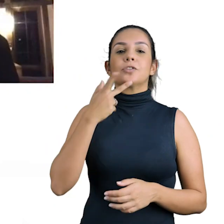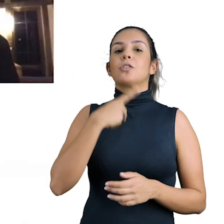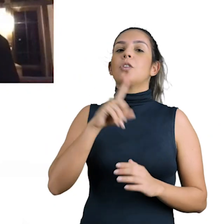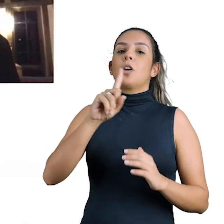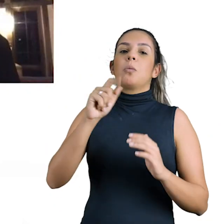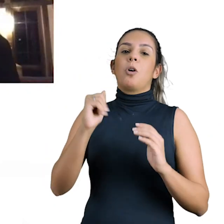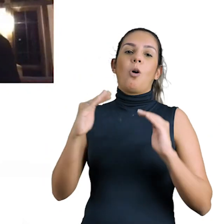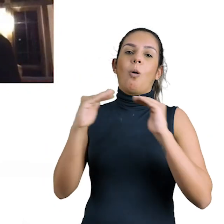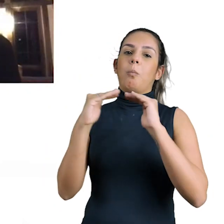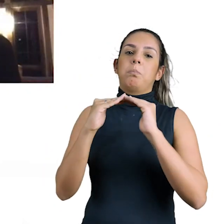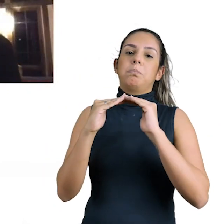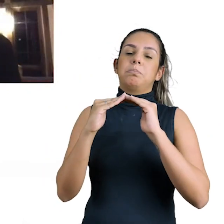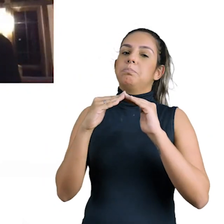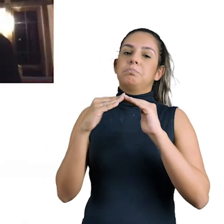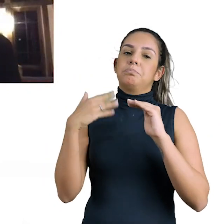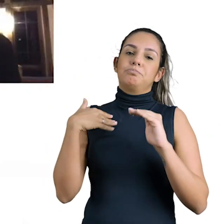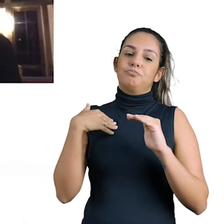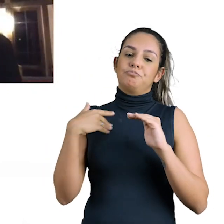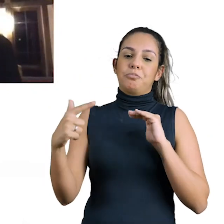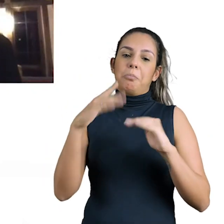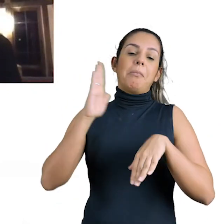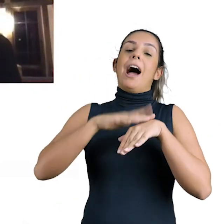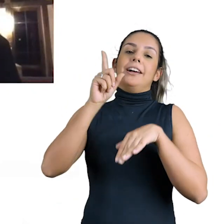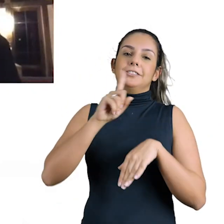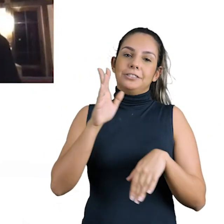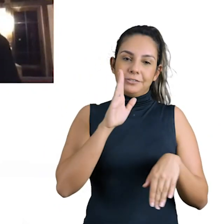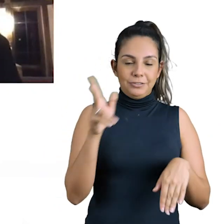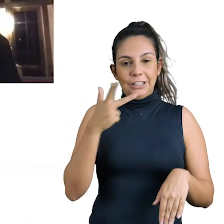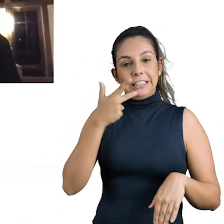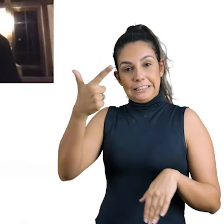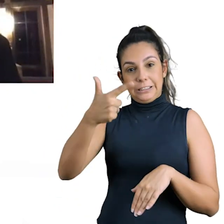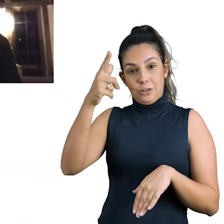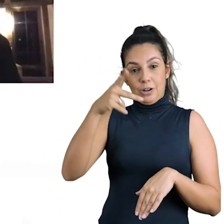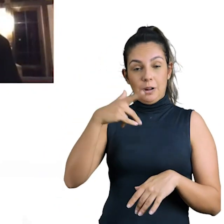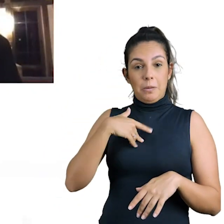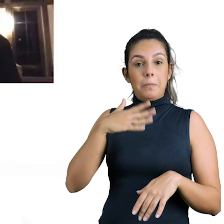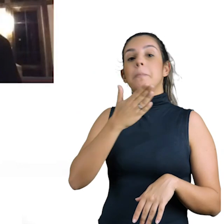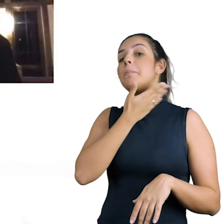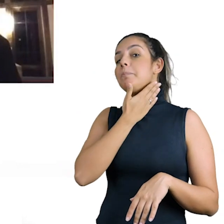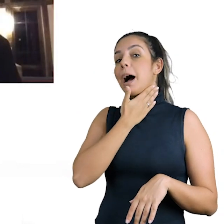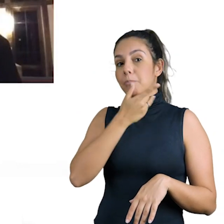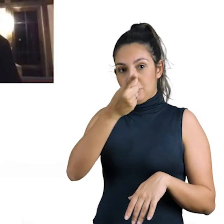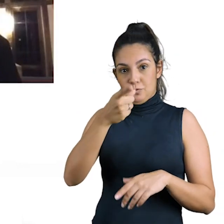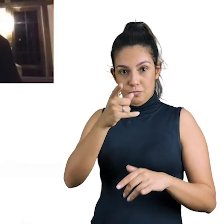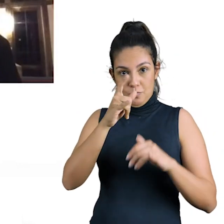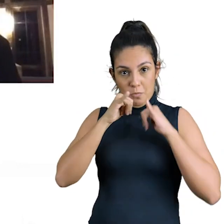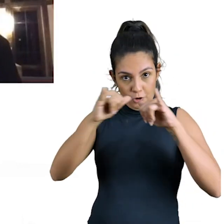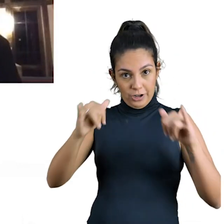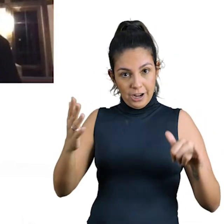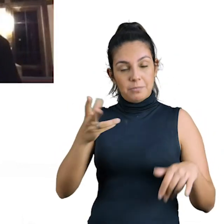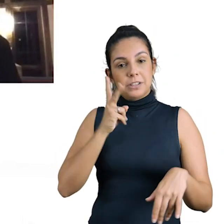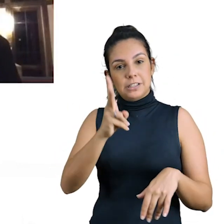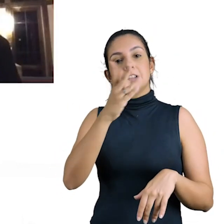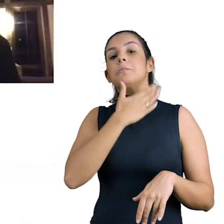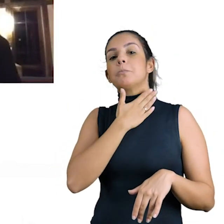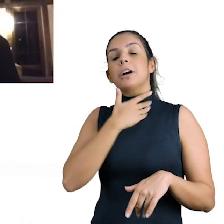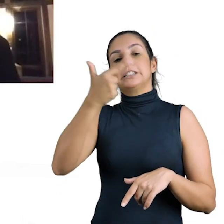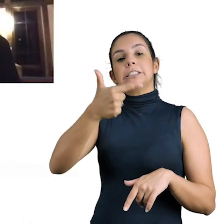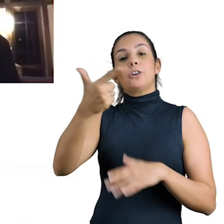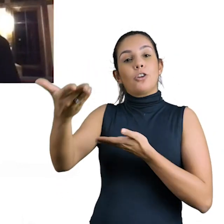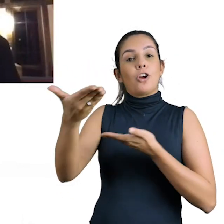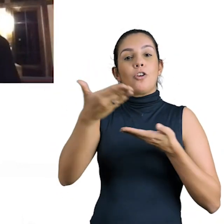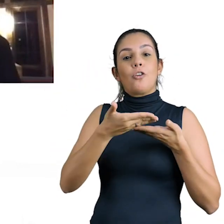Papo... Eu não vou poder competir com os mineiros, né? Ela foi a segunda convidada da história do Sempre um Papo, lançando Os Senhores das Gerais,